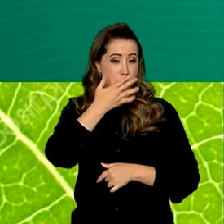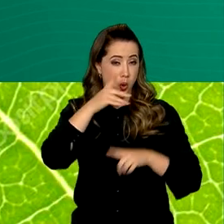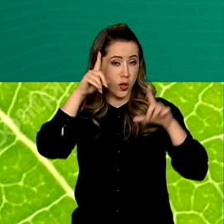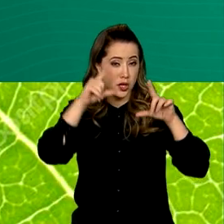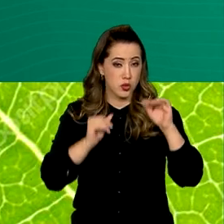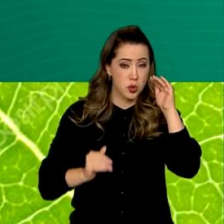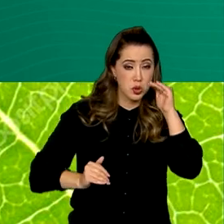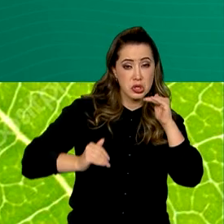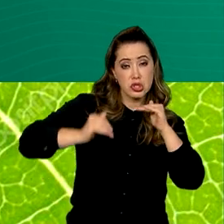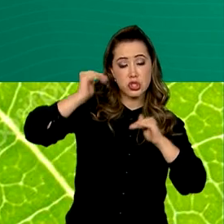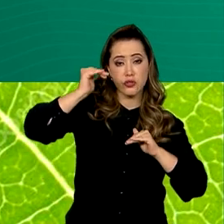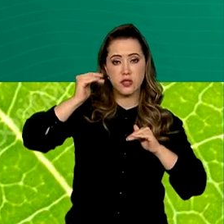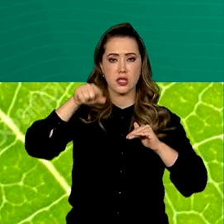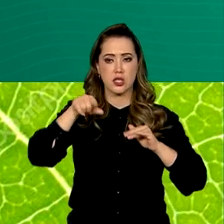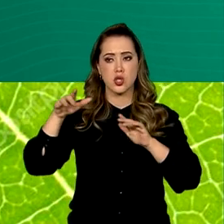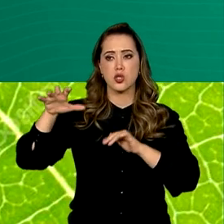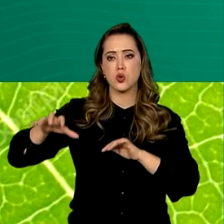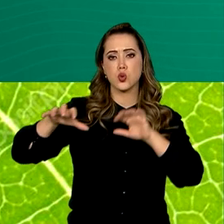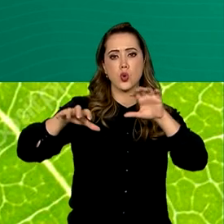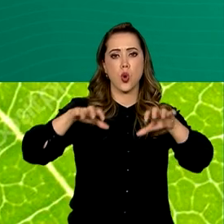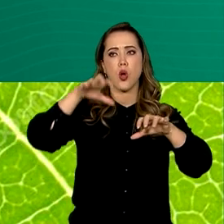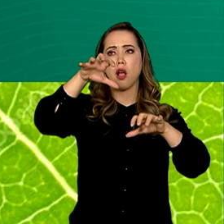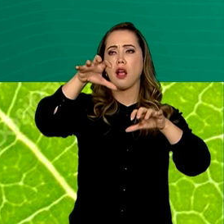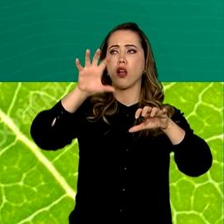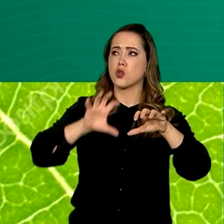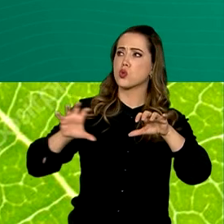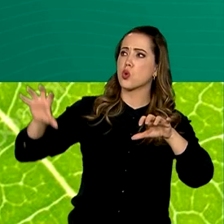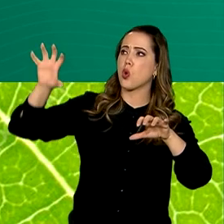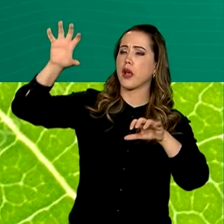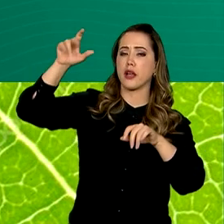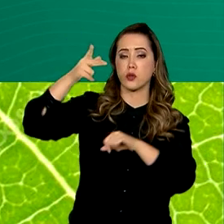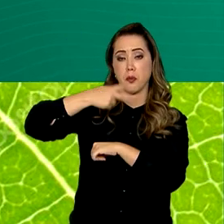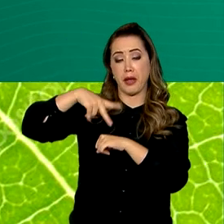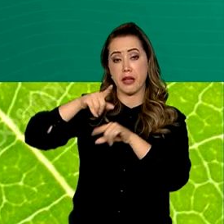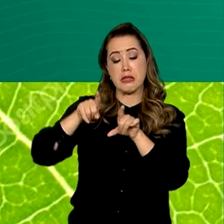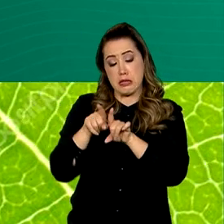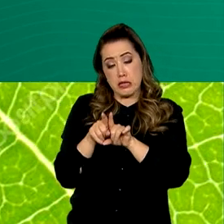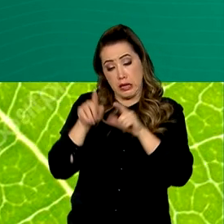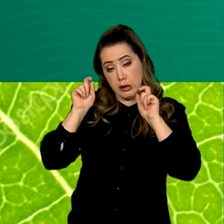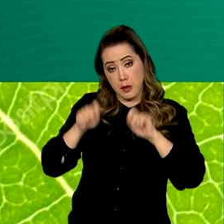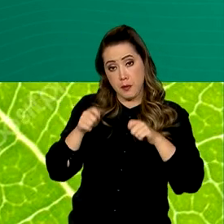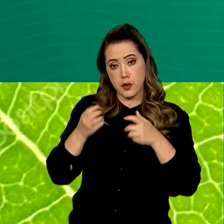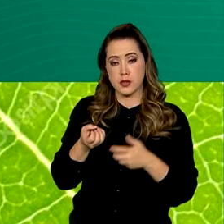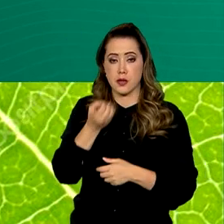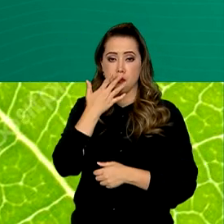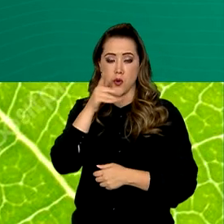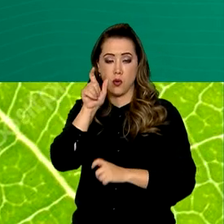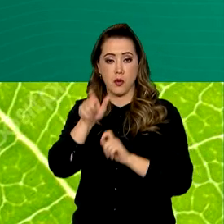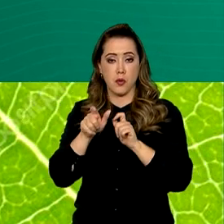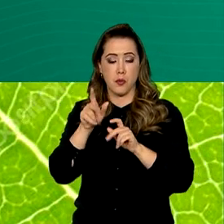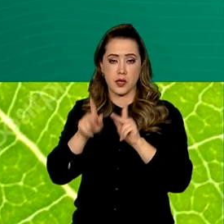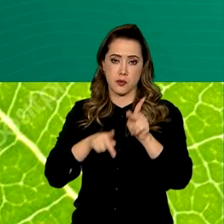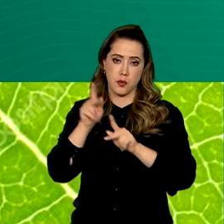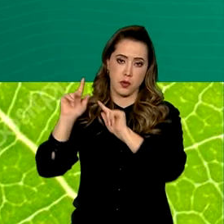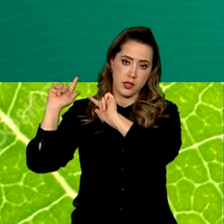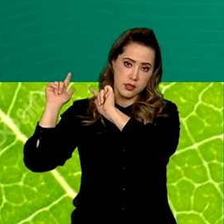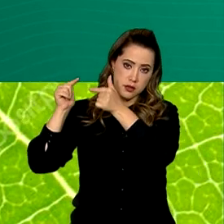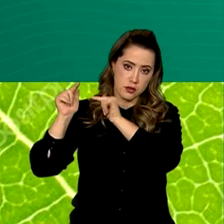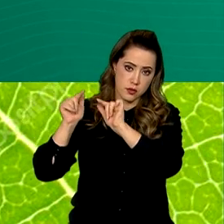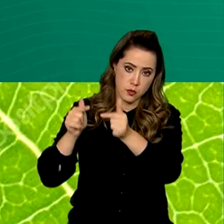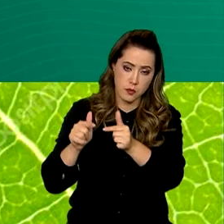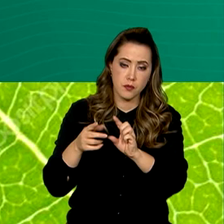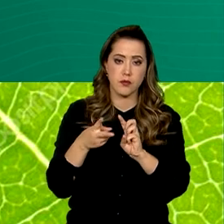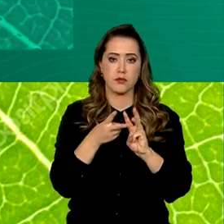as desigualdades entre as regiões do país e que beneficie também as populações tradicionais e